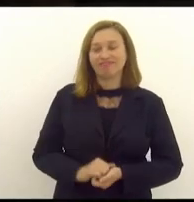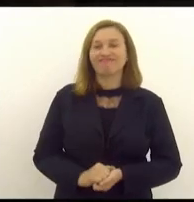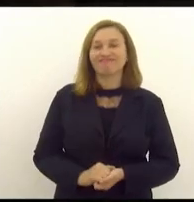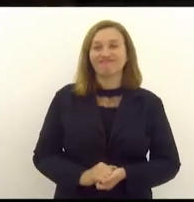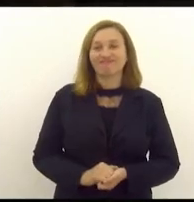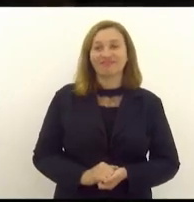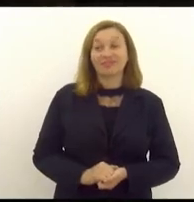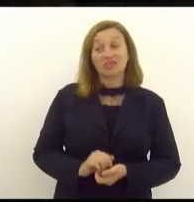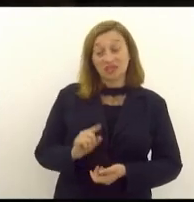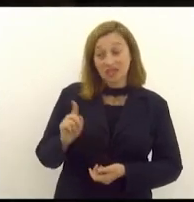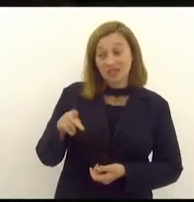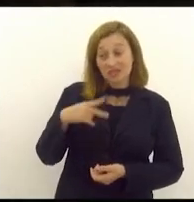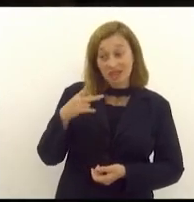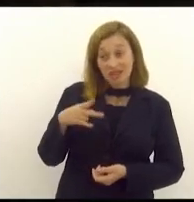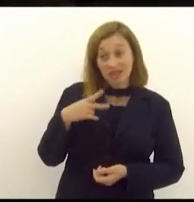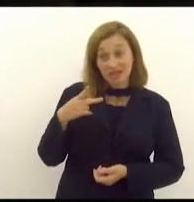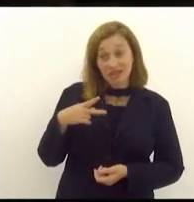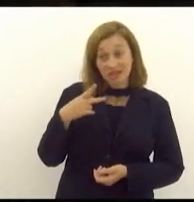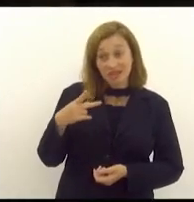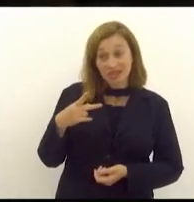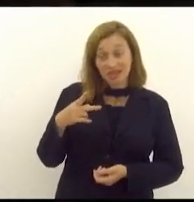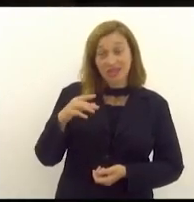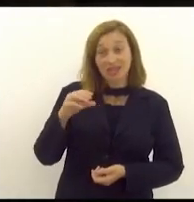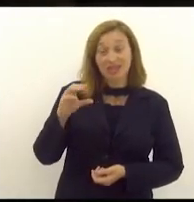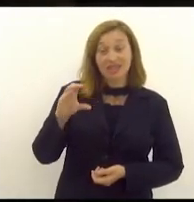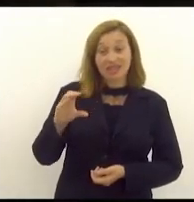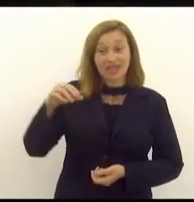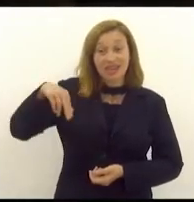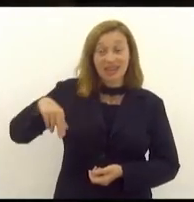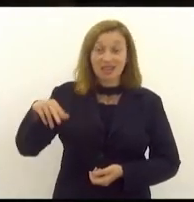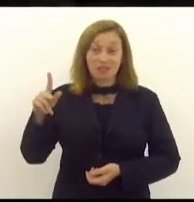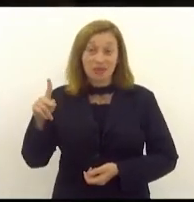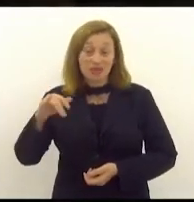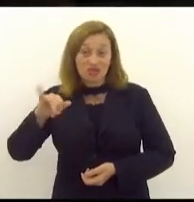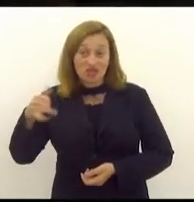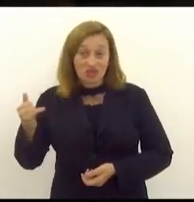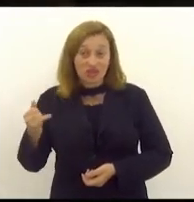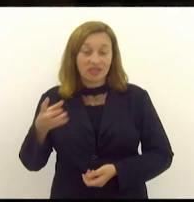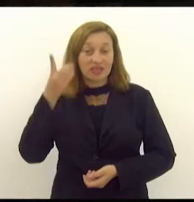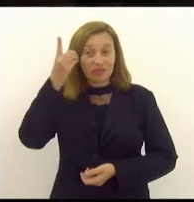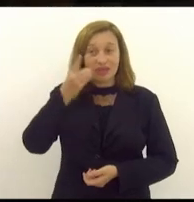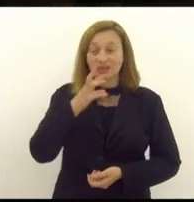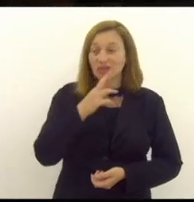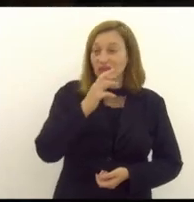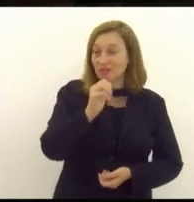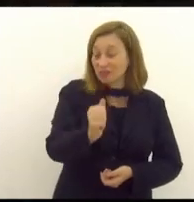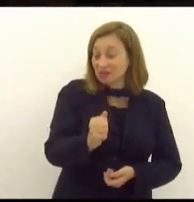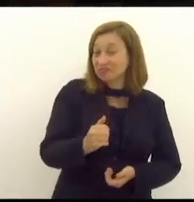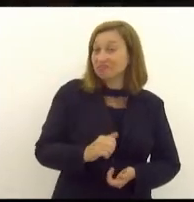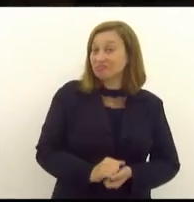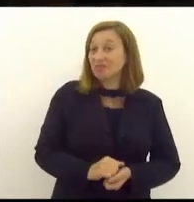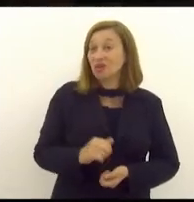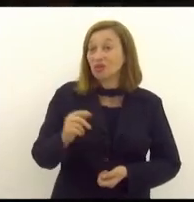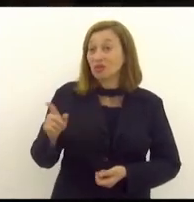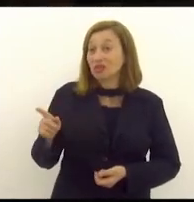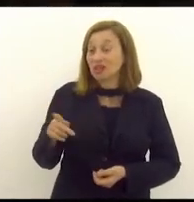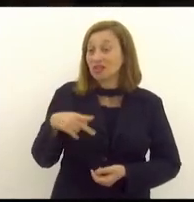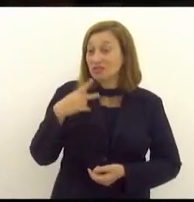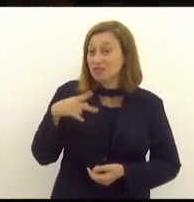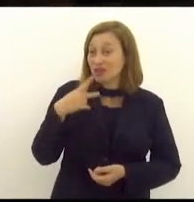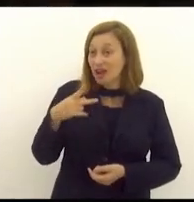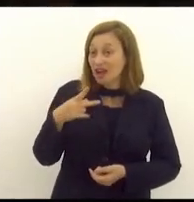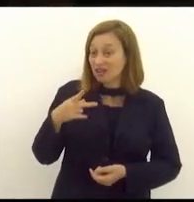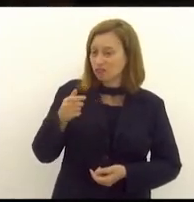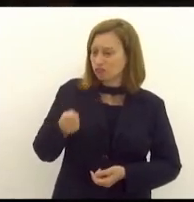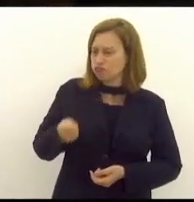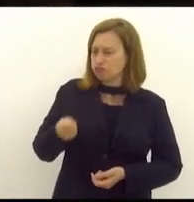tá falando o CNPJ do deputado Rodrigo Amorim quando ele faz as falas